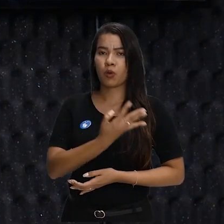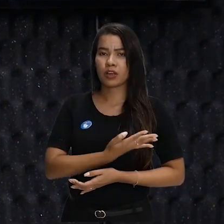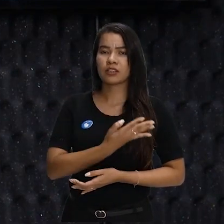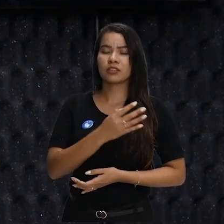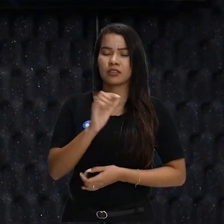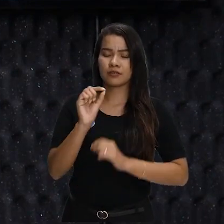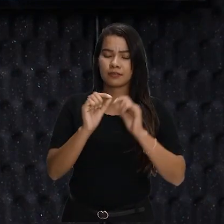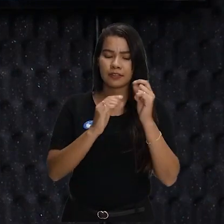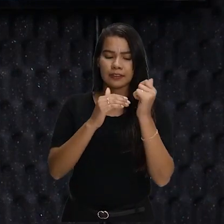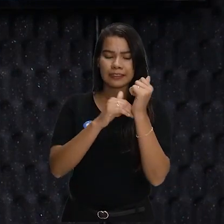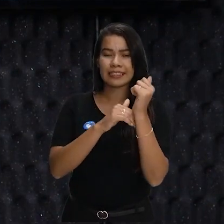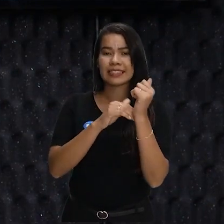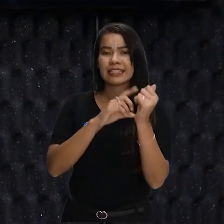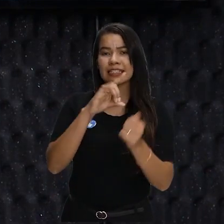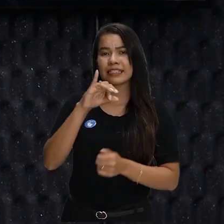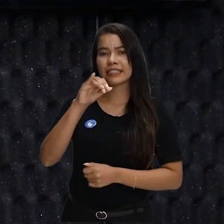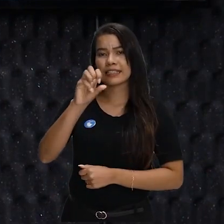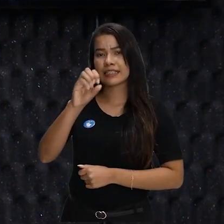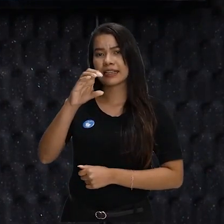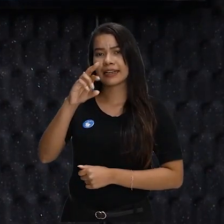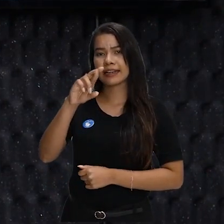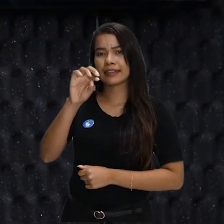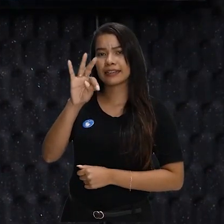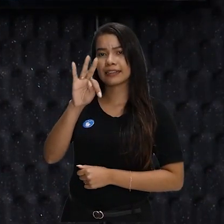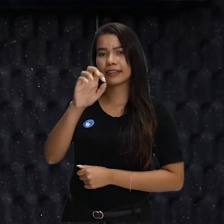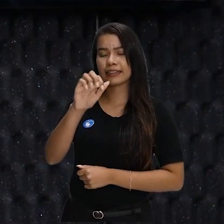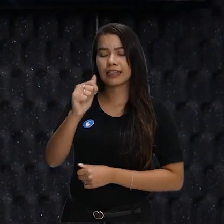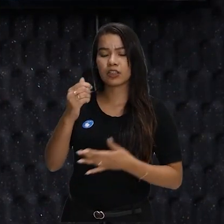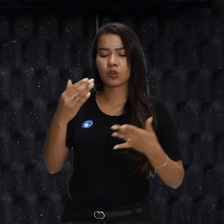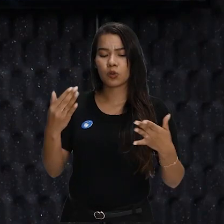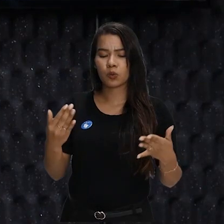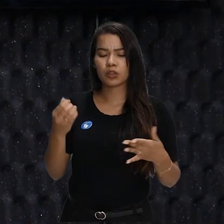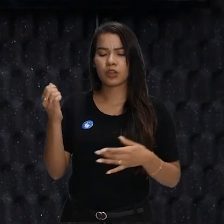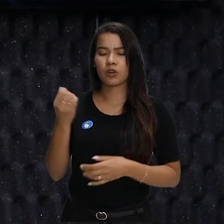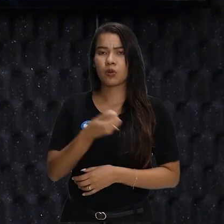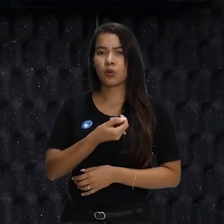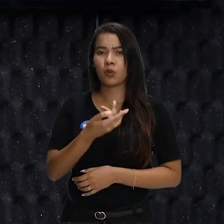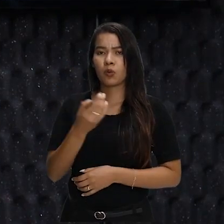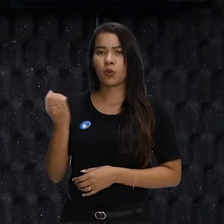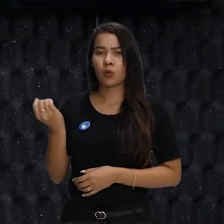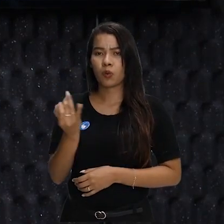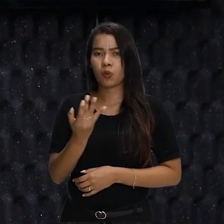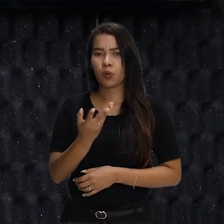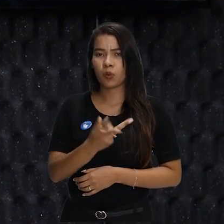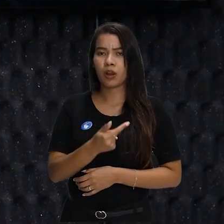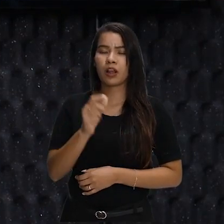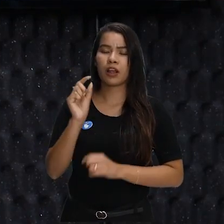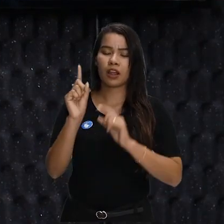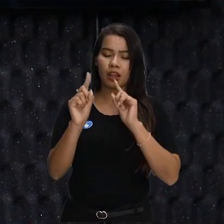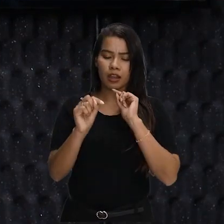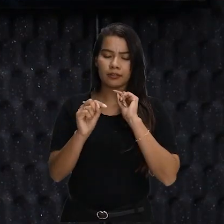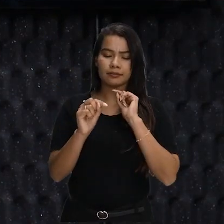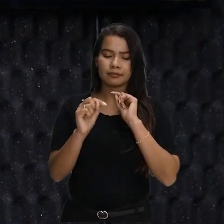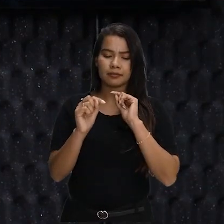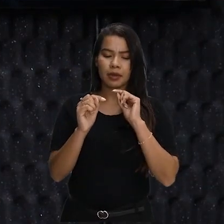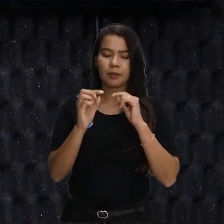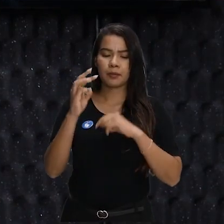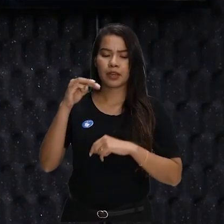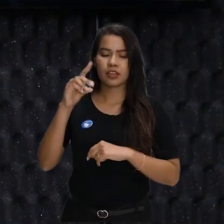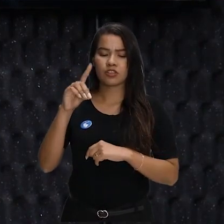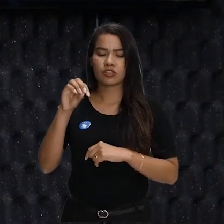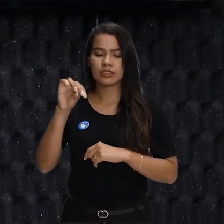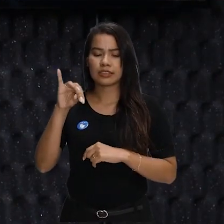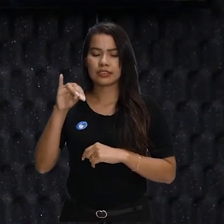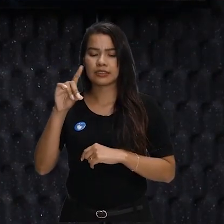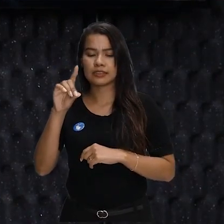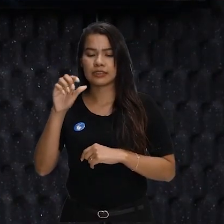essa quantidade é uma medida, aí esse valor é chamado de quantitativa contínua. A